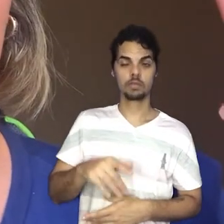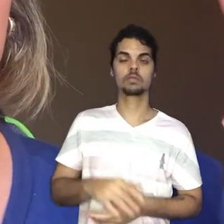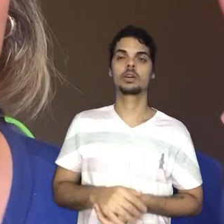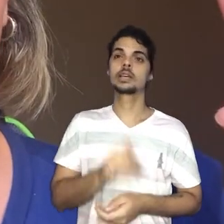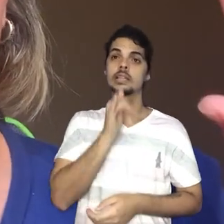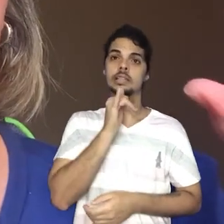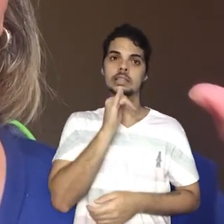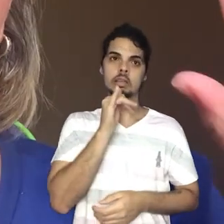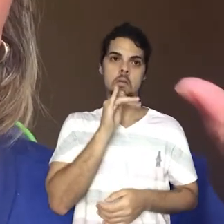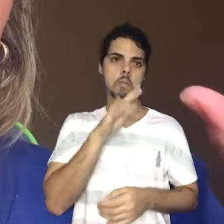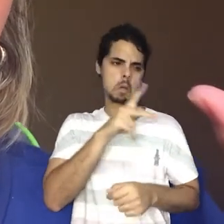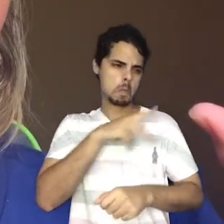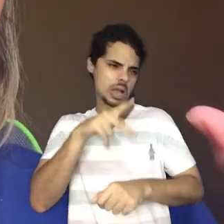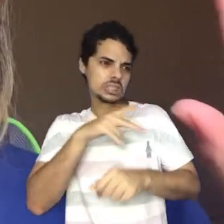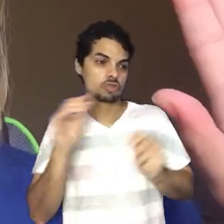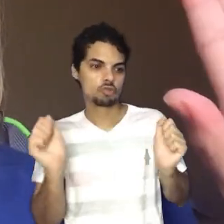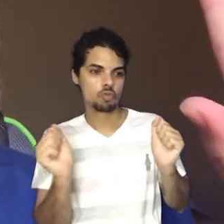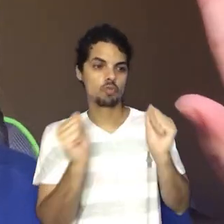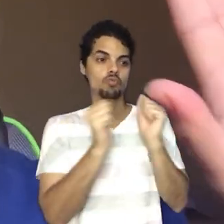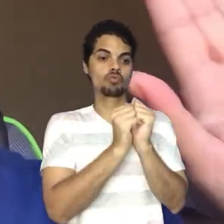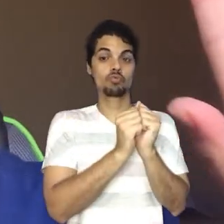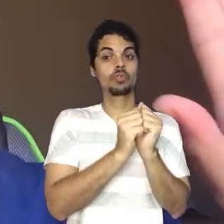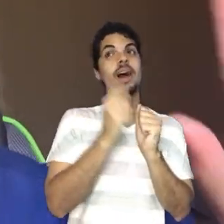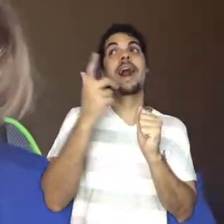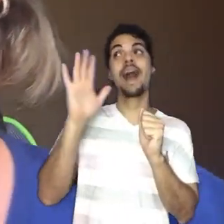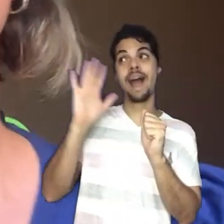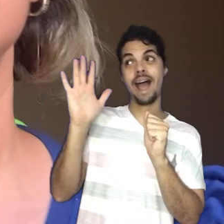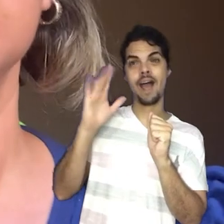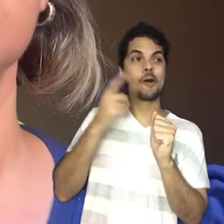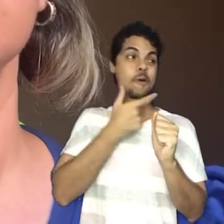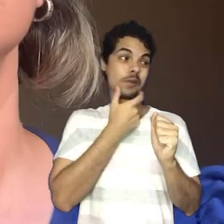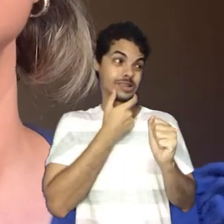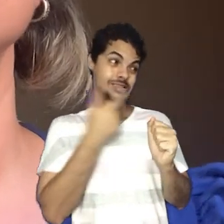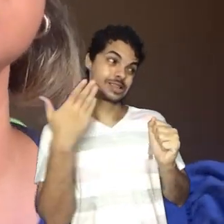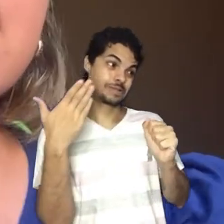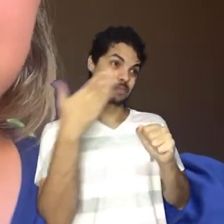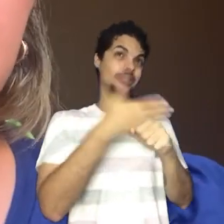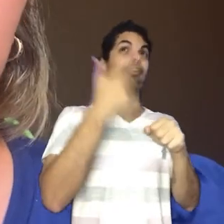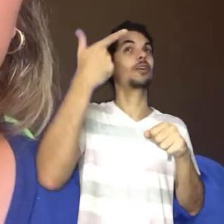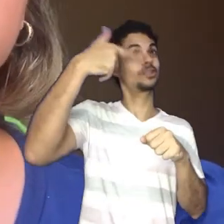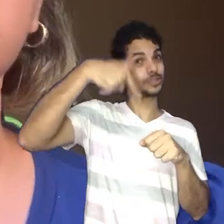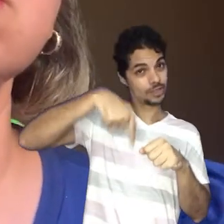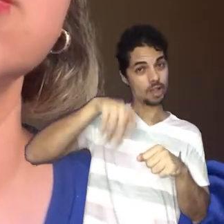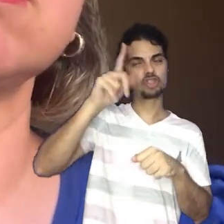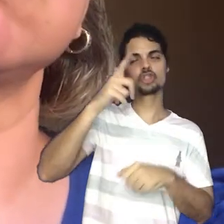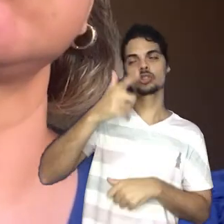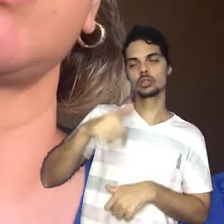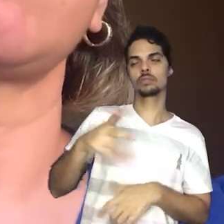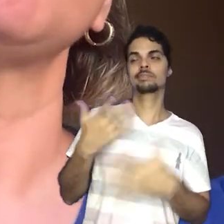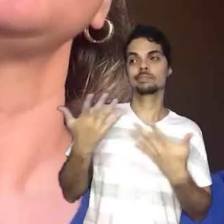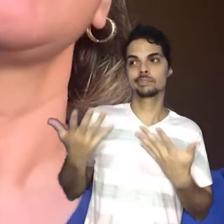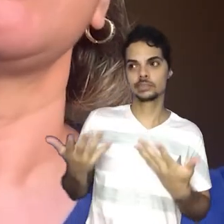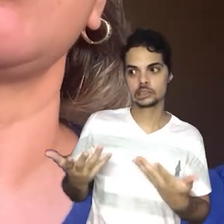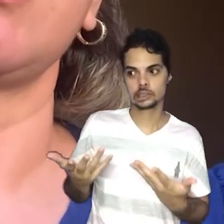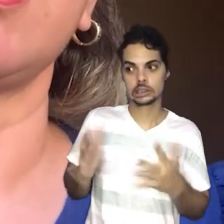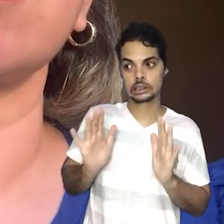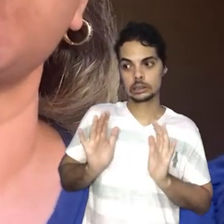amigas, cá estou, sou a best friend number one. Então, Terceiro, nós vamos